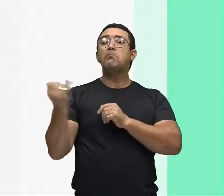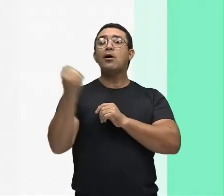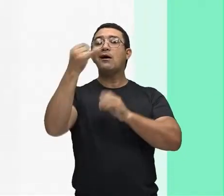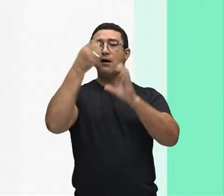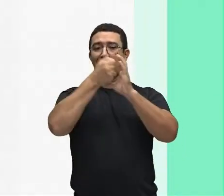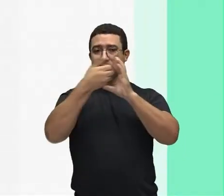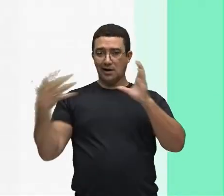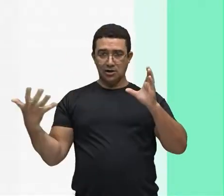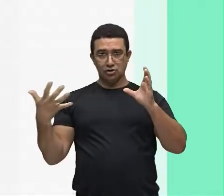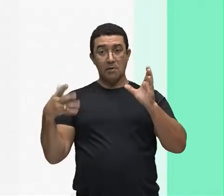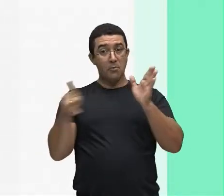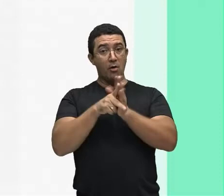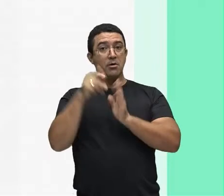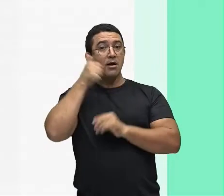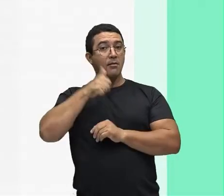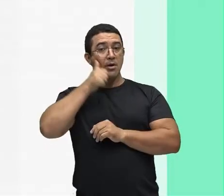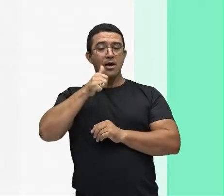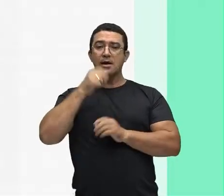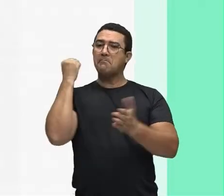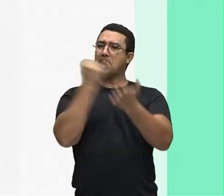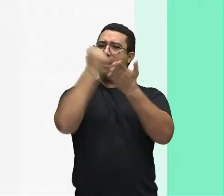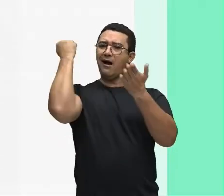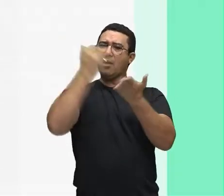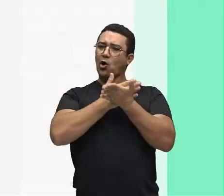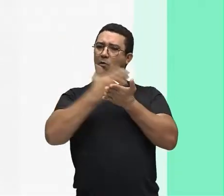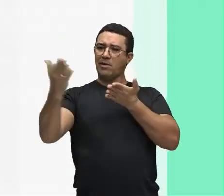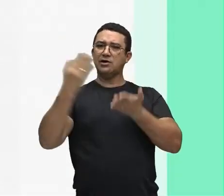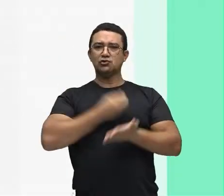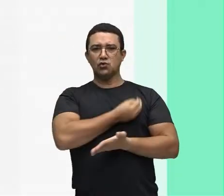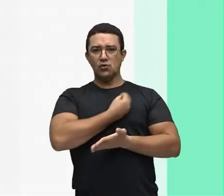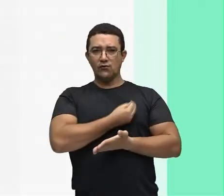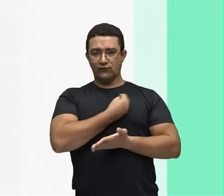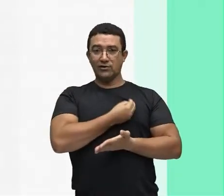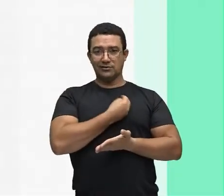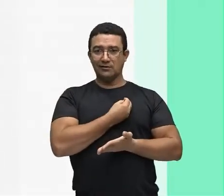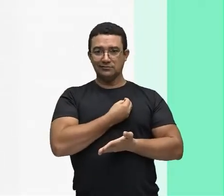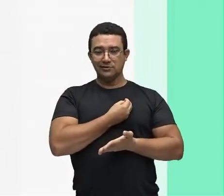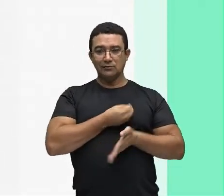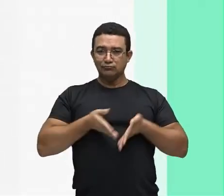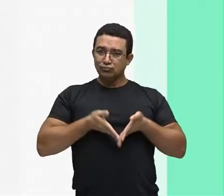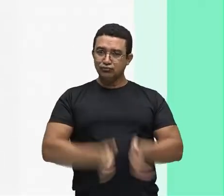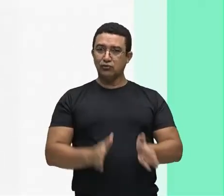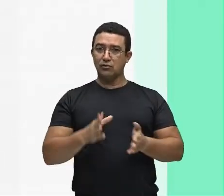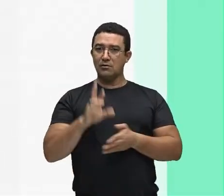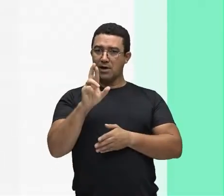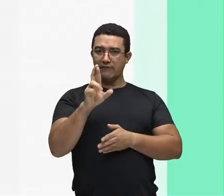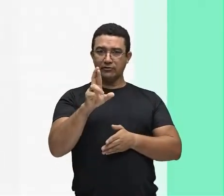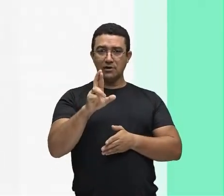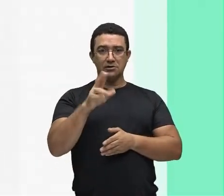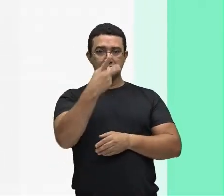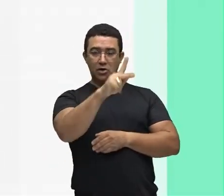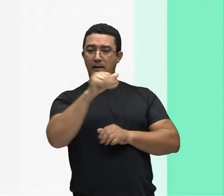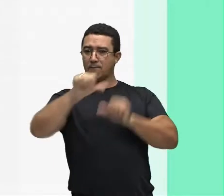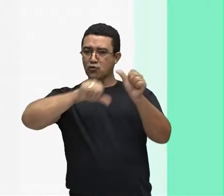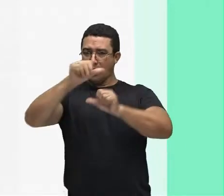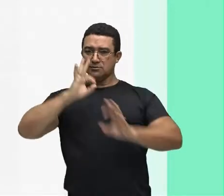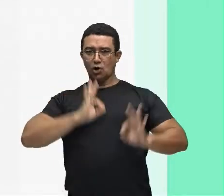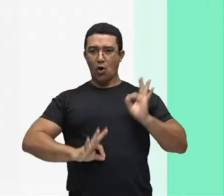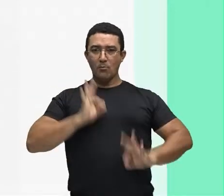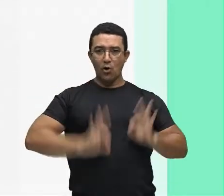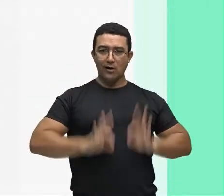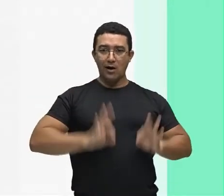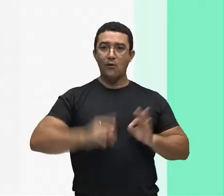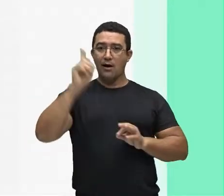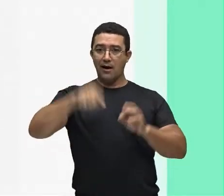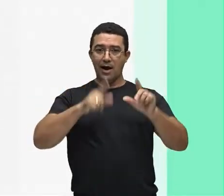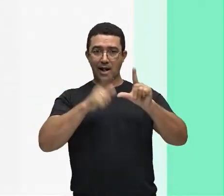sexual feminina que marca o início da vida reprodutiva da mulher devido às mudanças hormonais é: letra